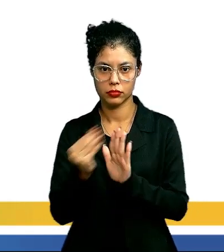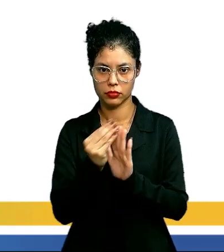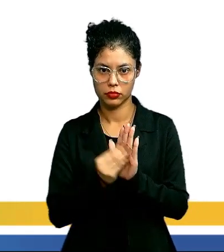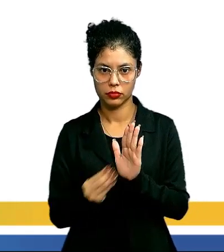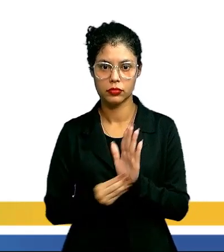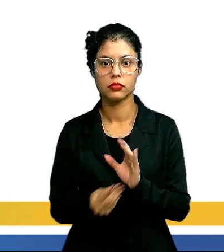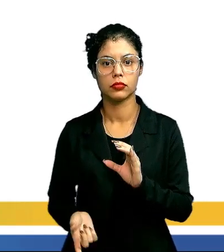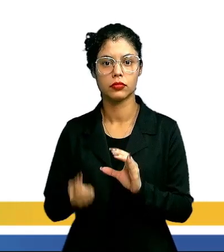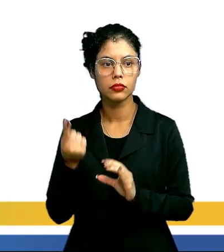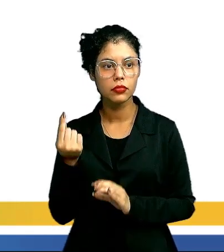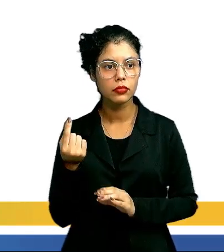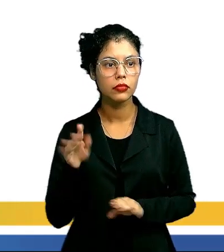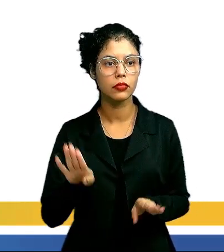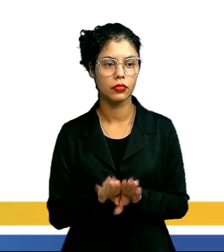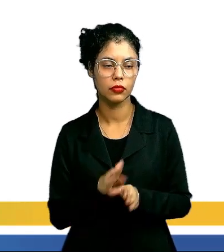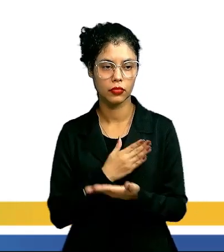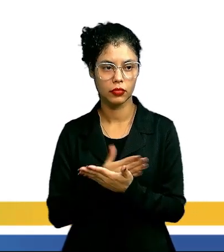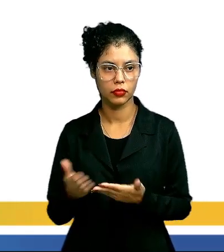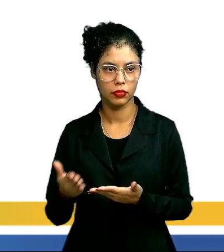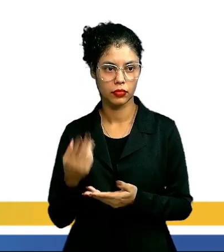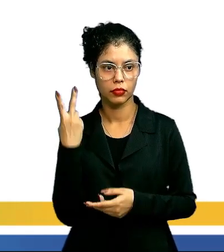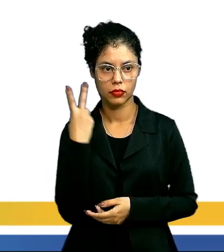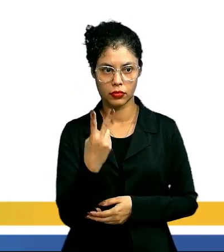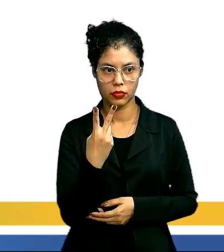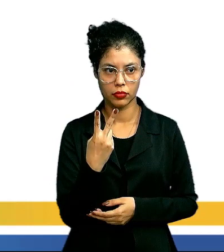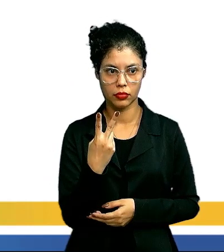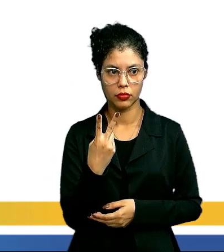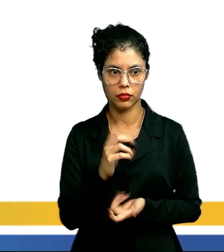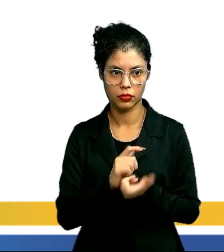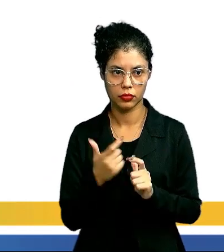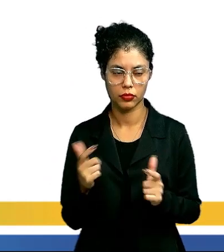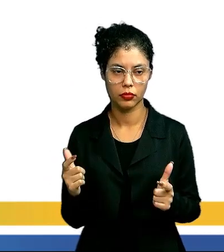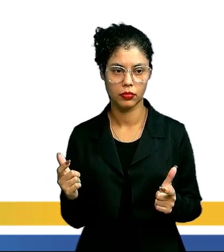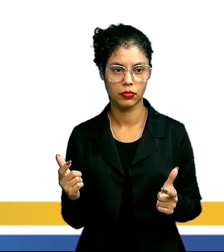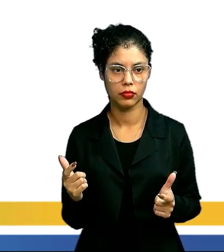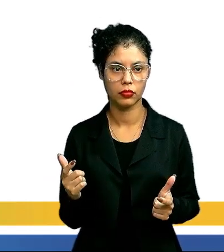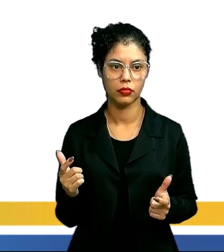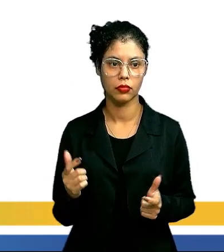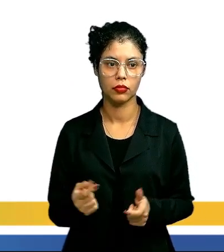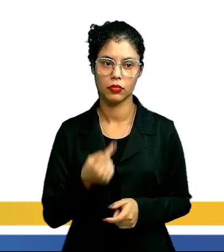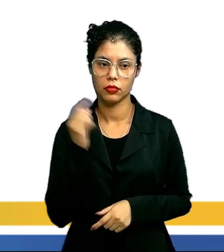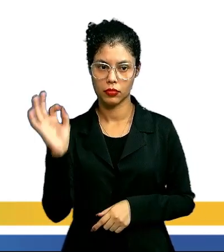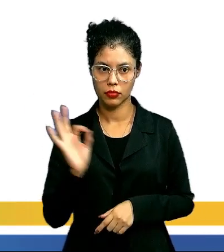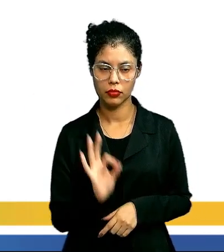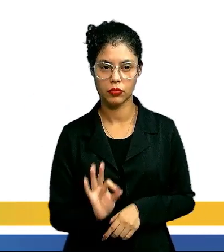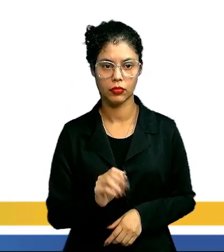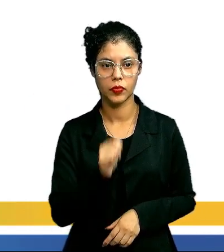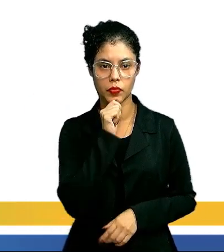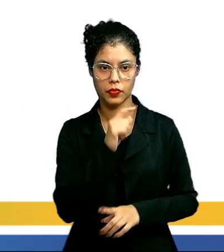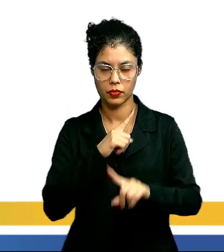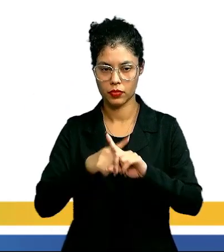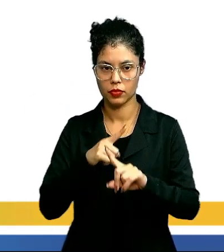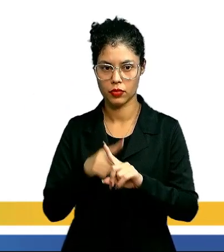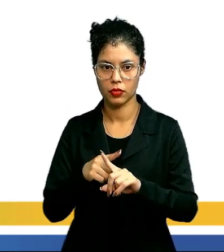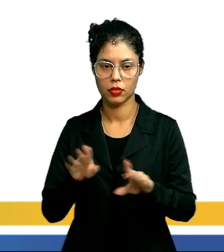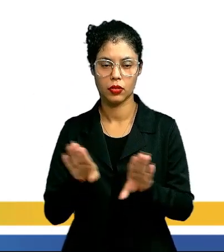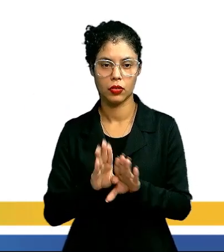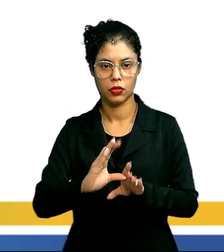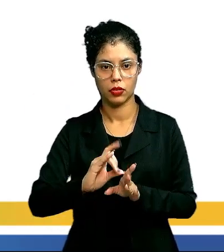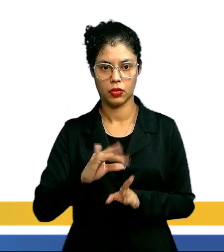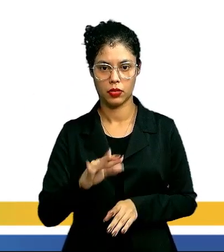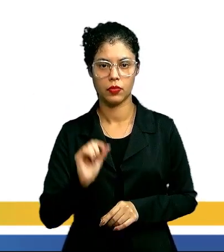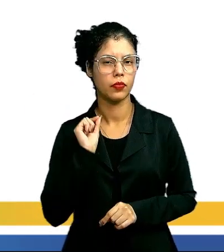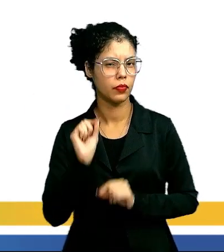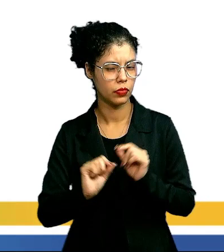dado um Capital Inicial aplicar dois aumentos sucessivos de porcentagem é equivalente a